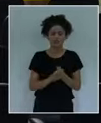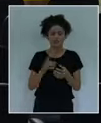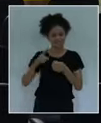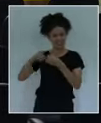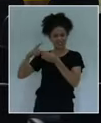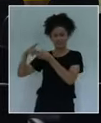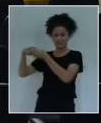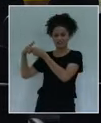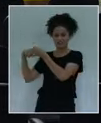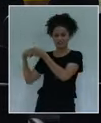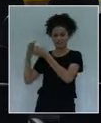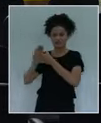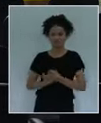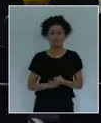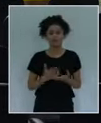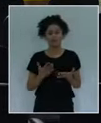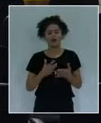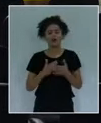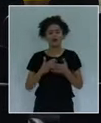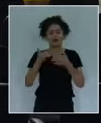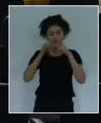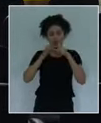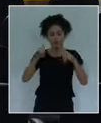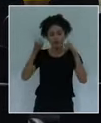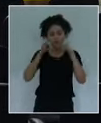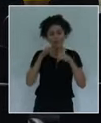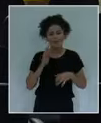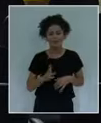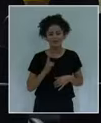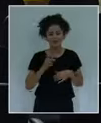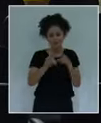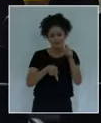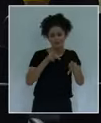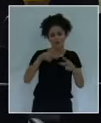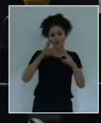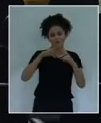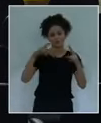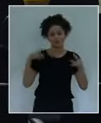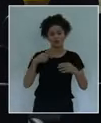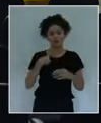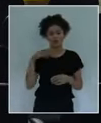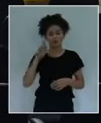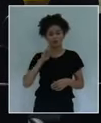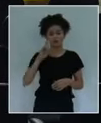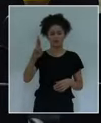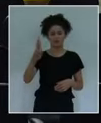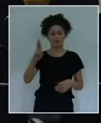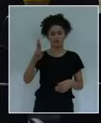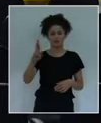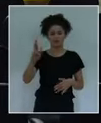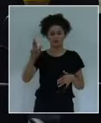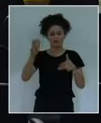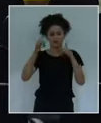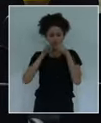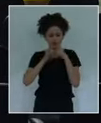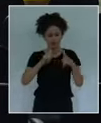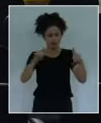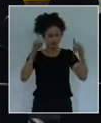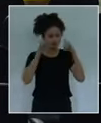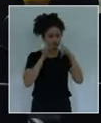acima, e assim a gente deixava a população bem esclarecida, bem ciente. Fiquei também responsável de mandar lá aqueles áudios, tudo que